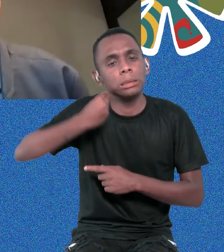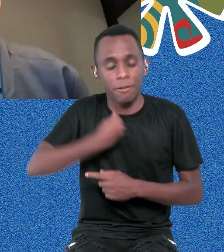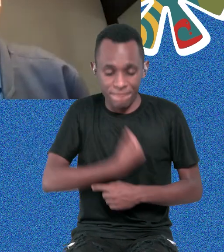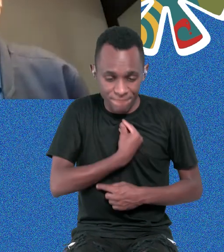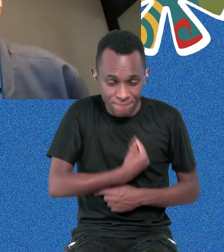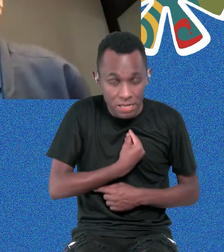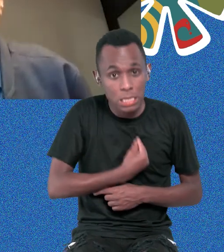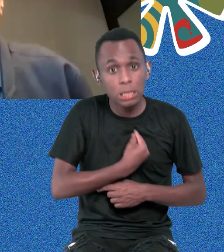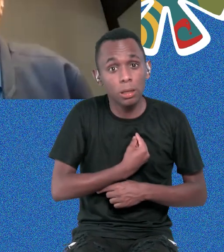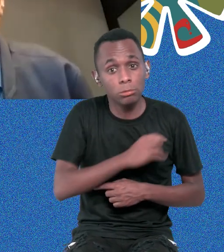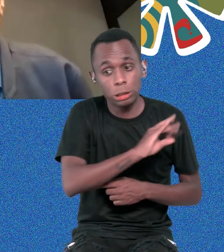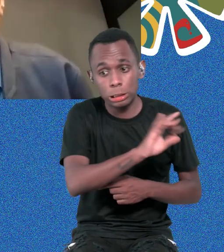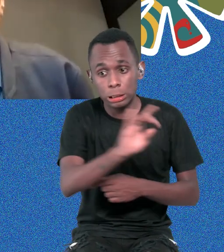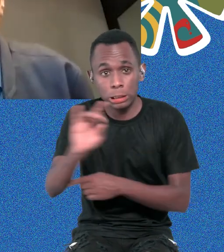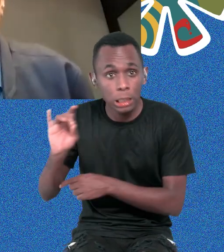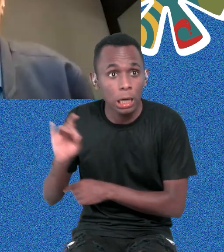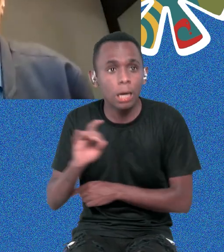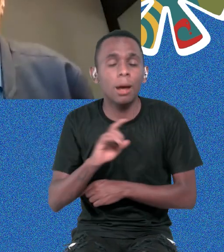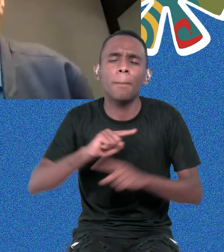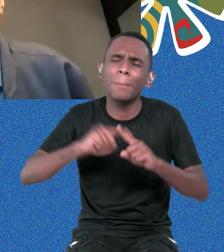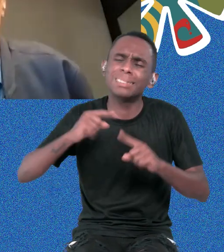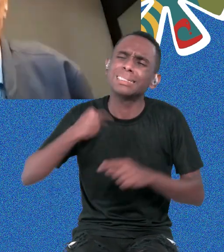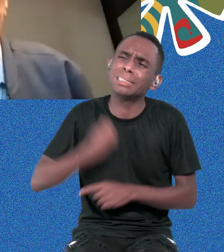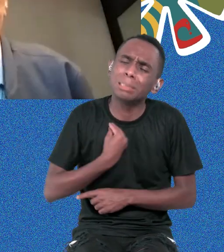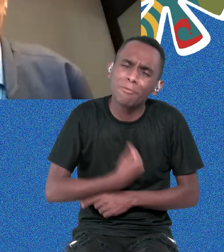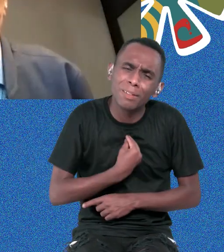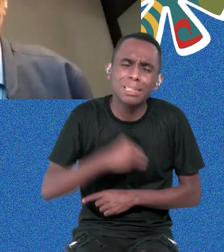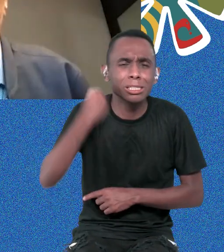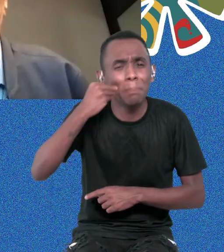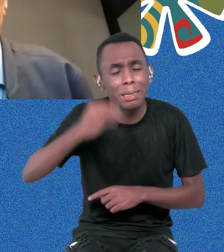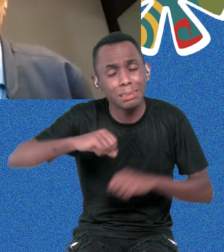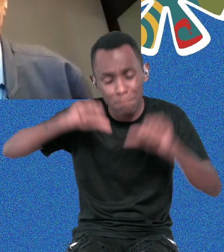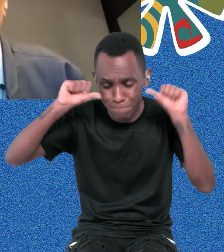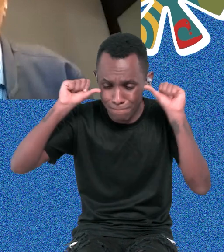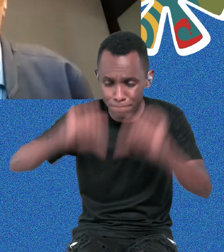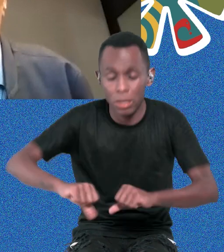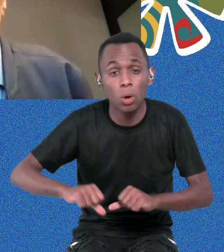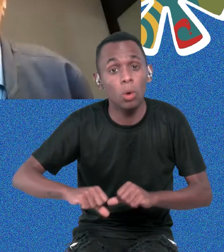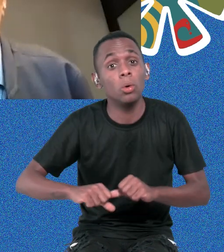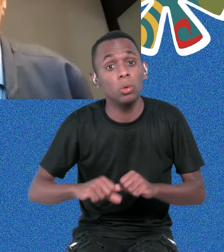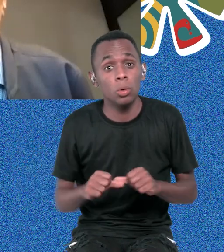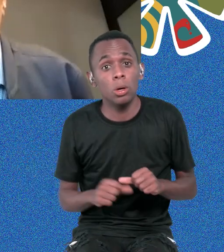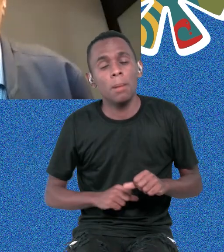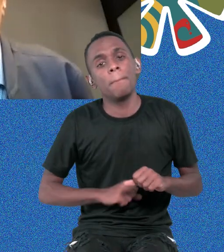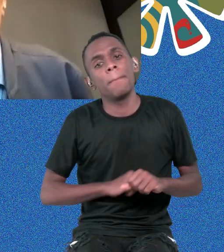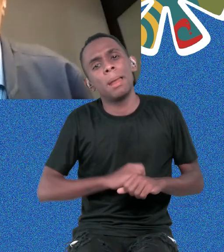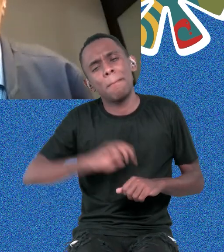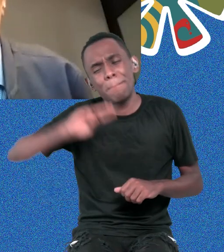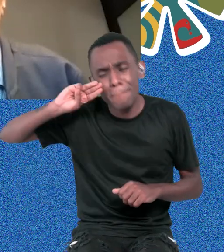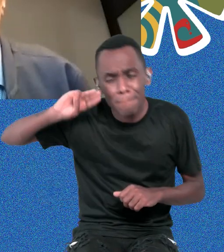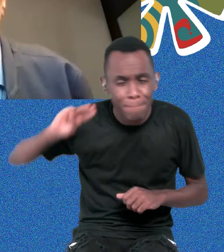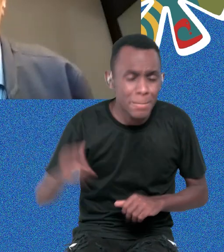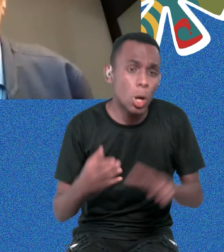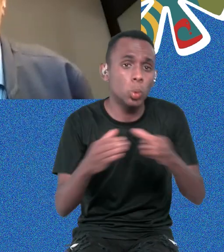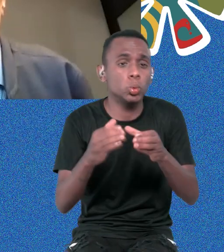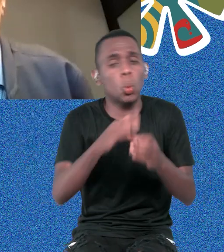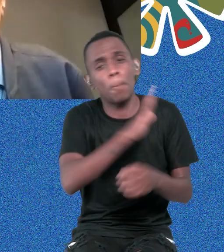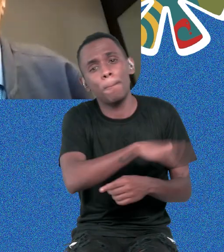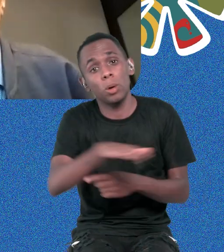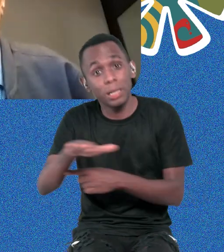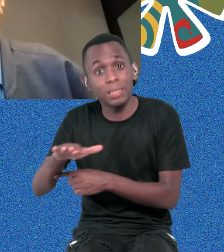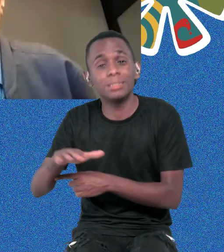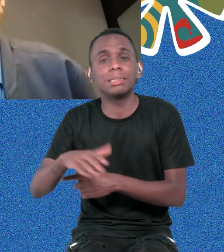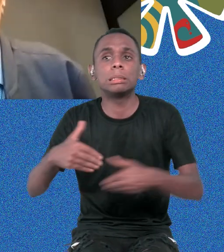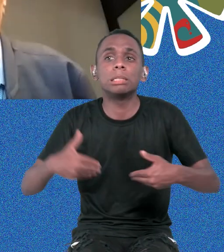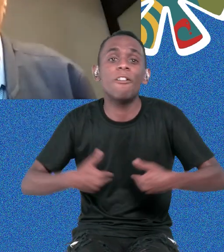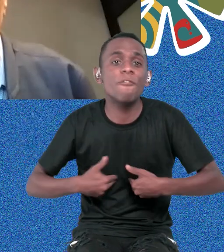vividas. A experiência vivida mais cruel para milhões de crianças que